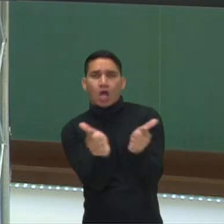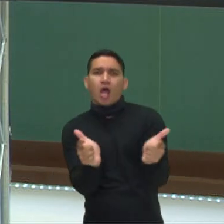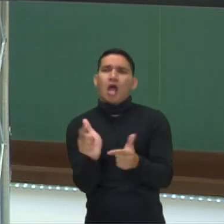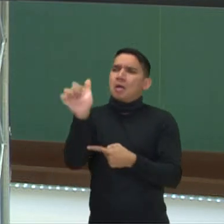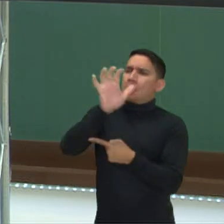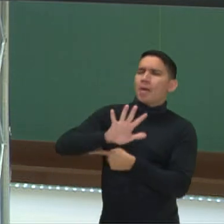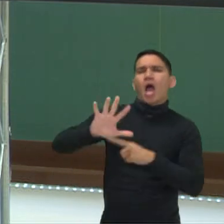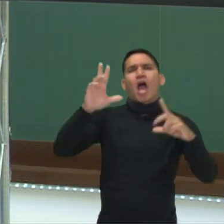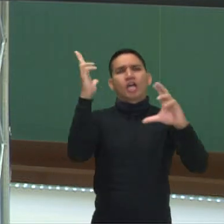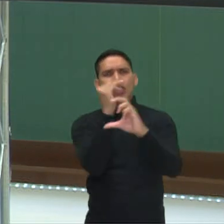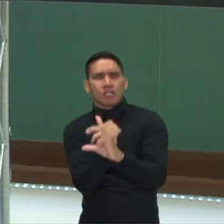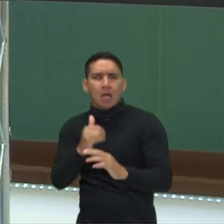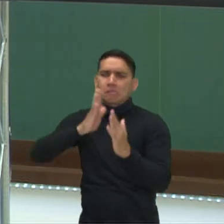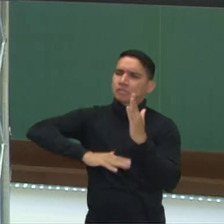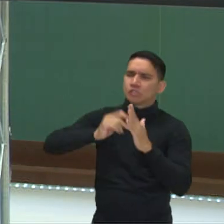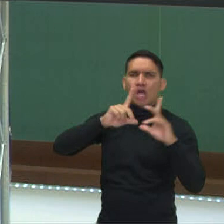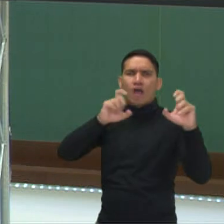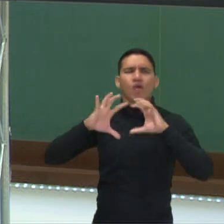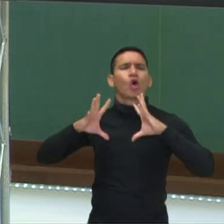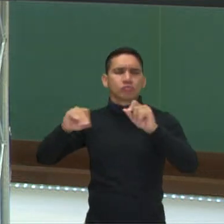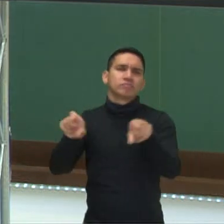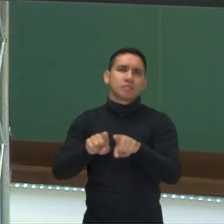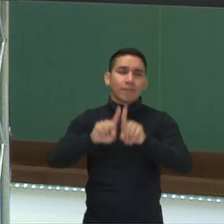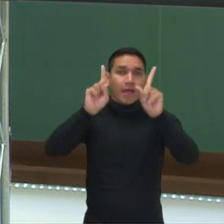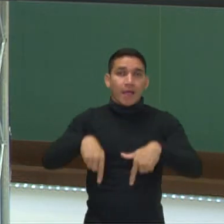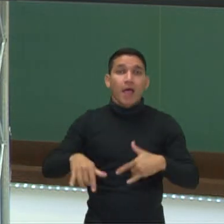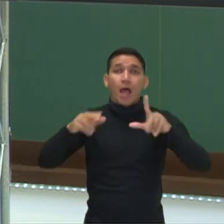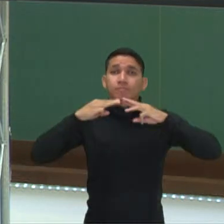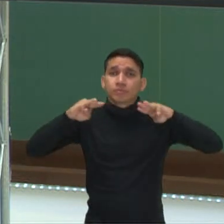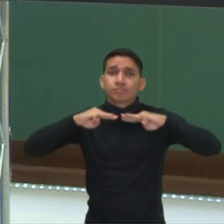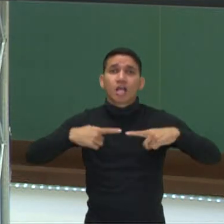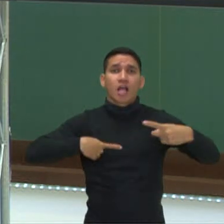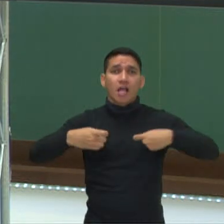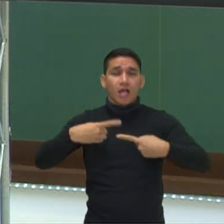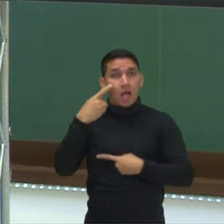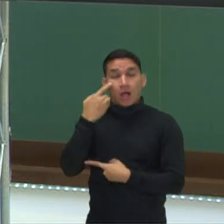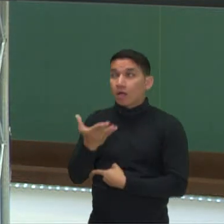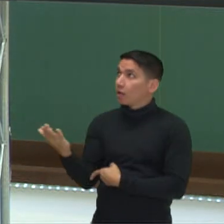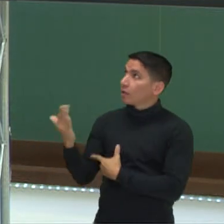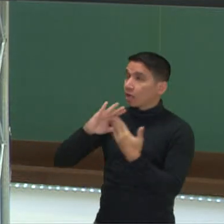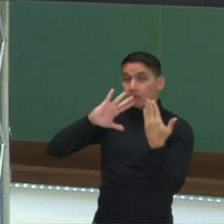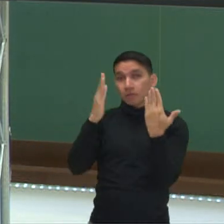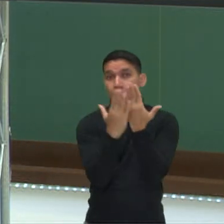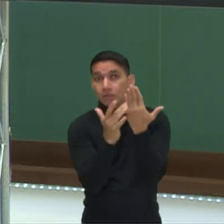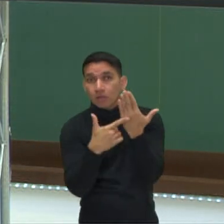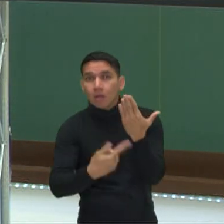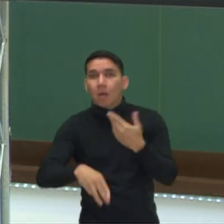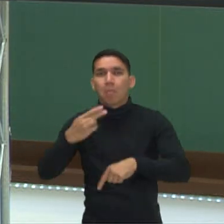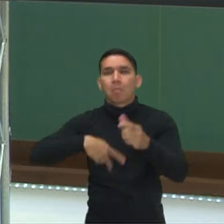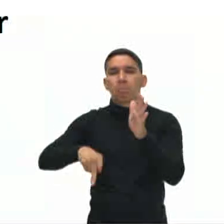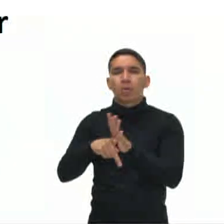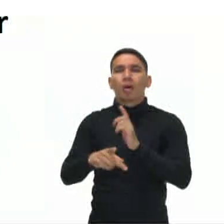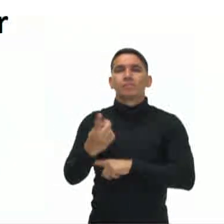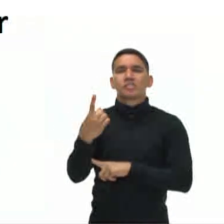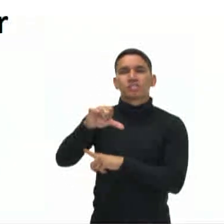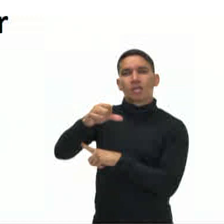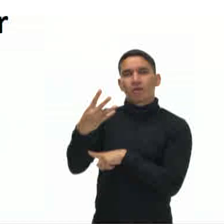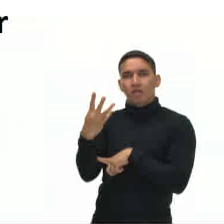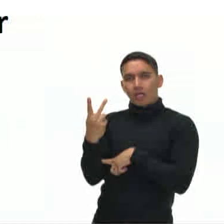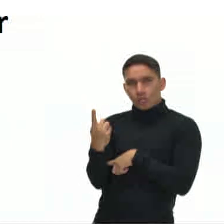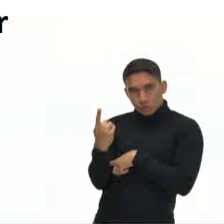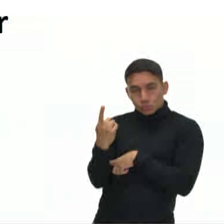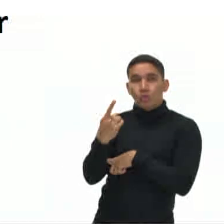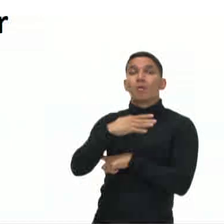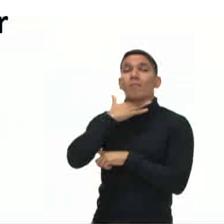charges, pinturas, fotos também eram propaganda de guerra. Observe aqui a capa ao lado, de março de 1941, desta revista